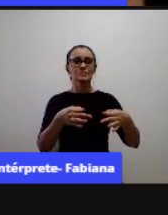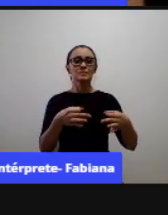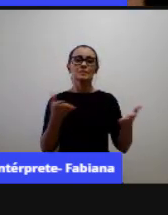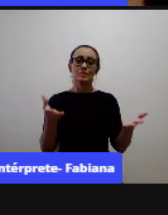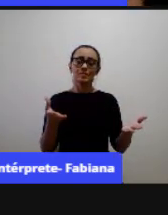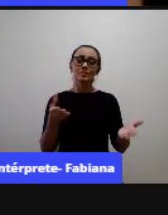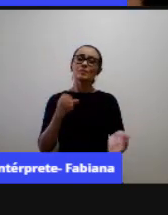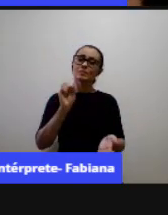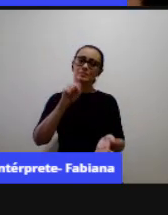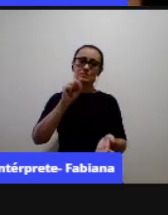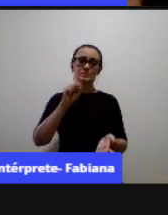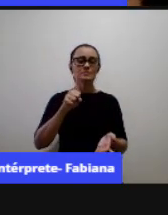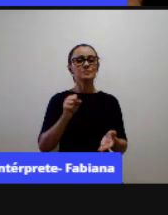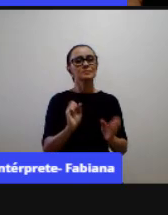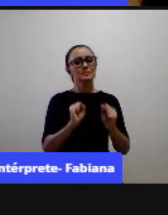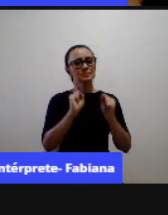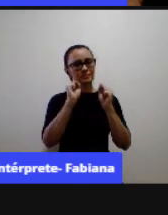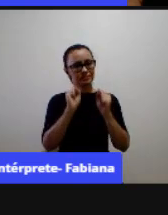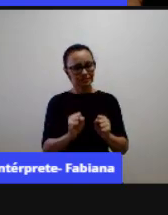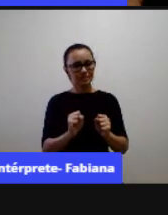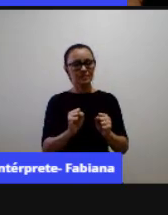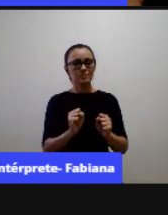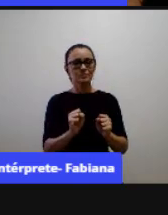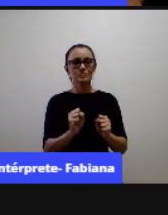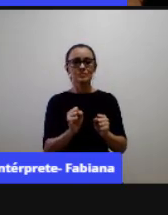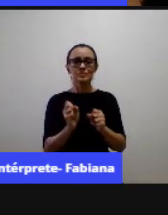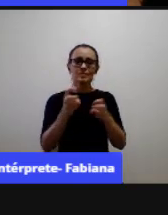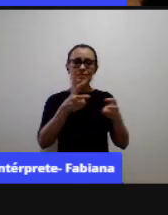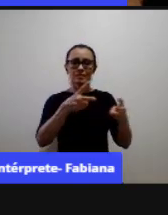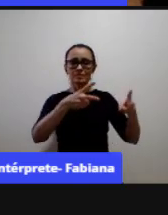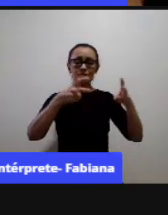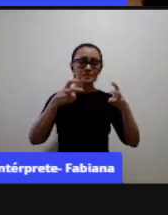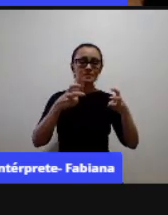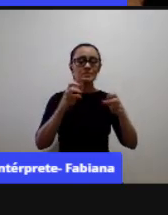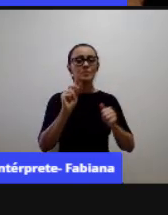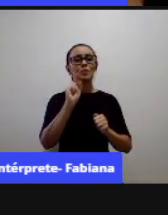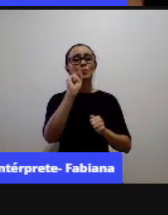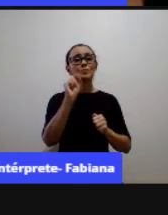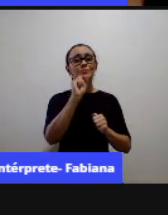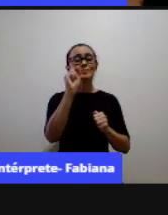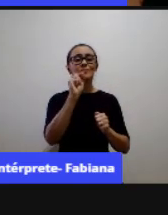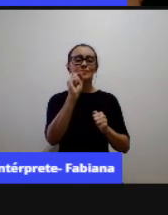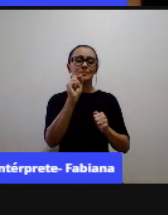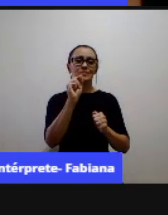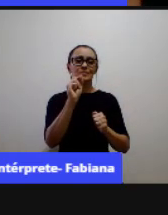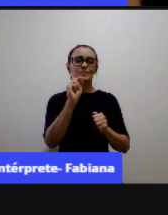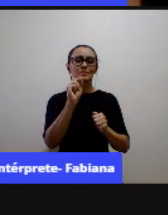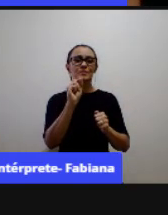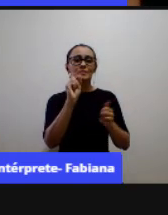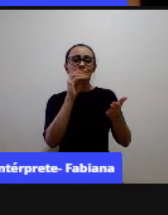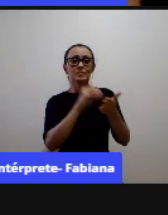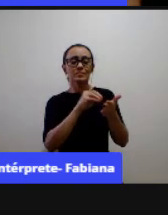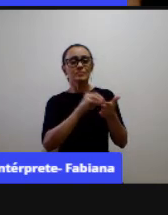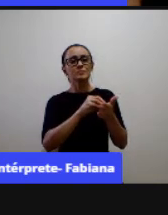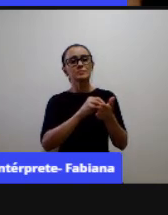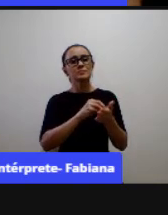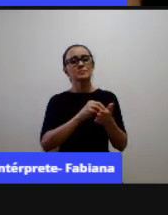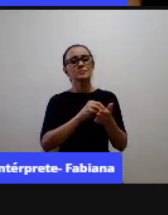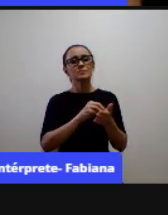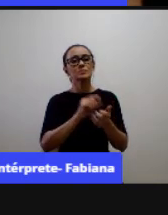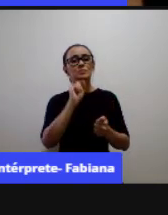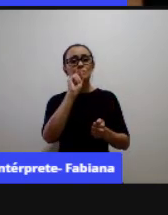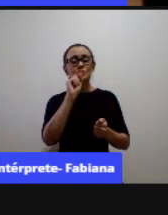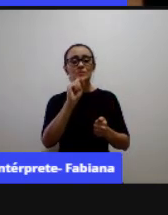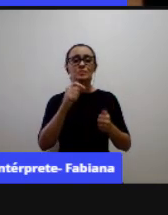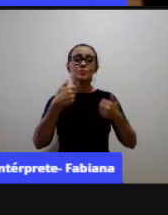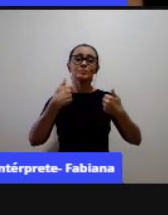está a questão do momento fraco ali do aluno com relação àquilo que está sendo aplicado, né, e de acordo com a faixa